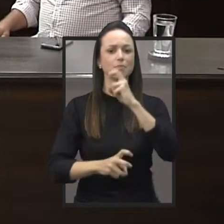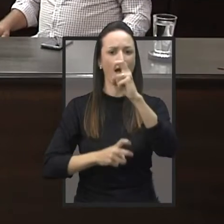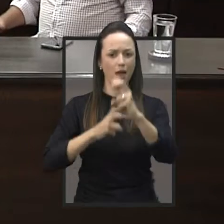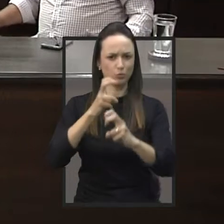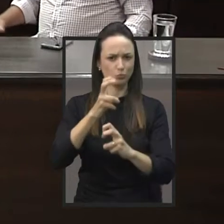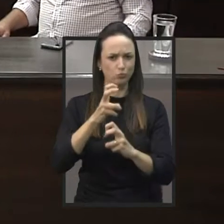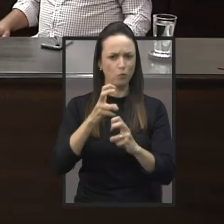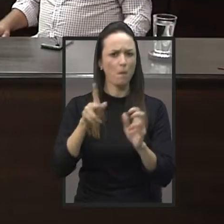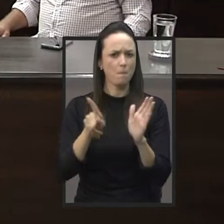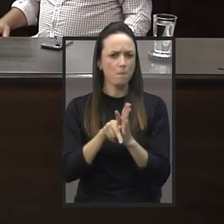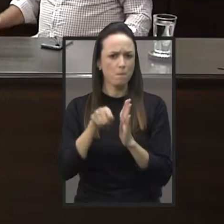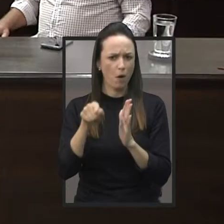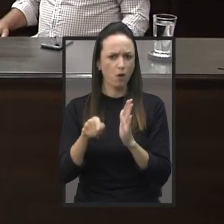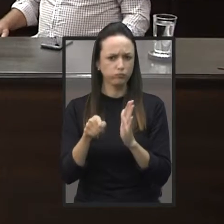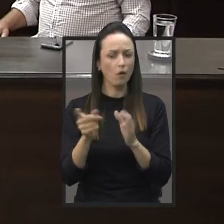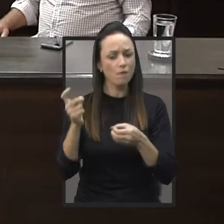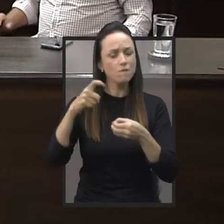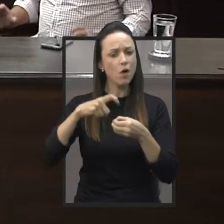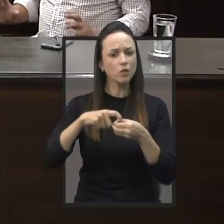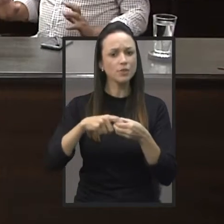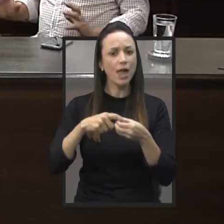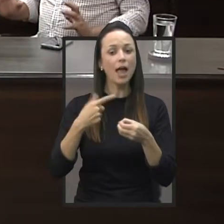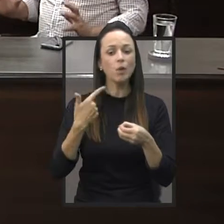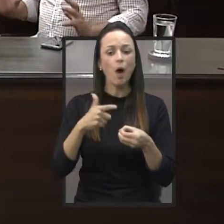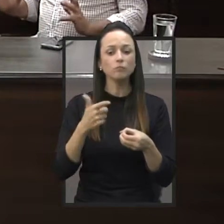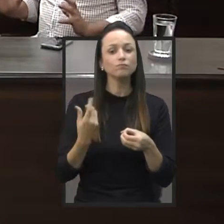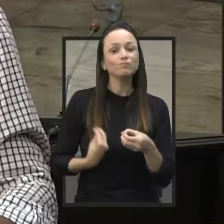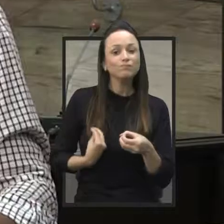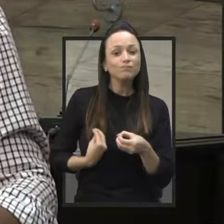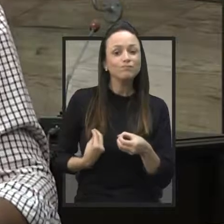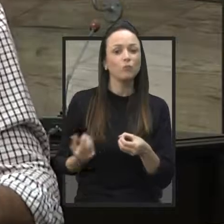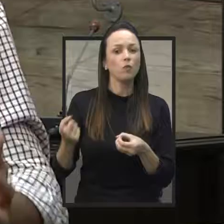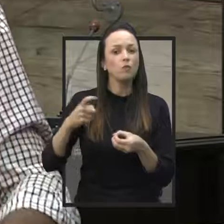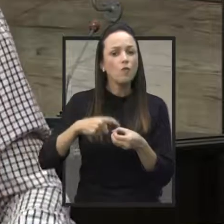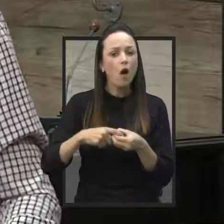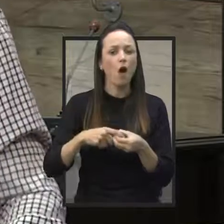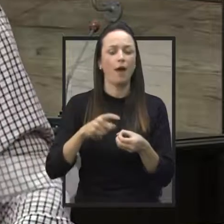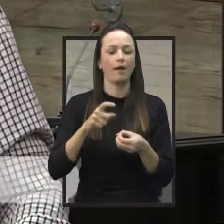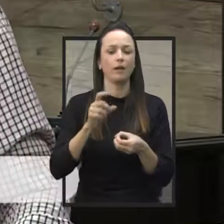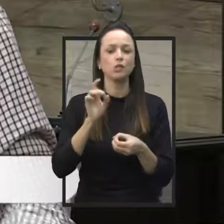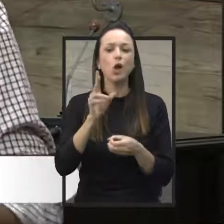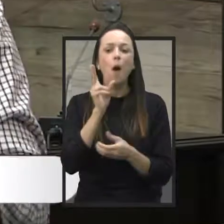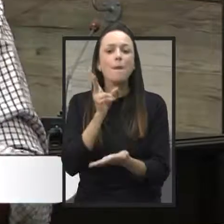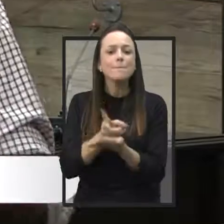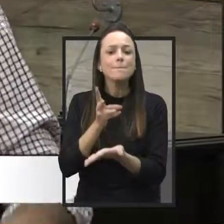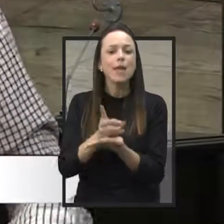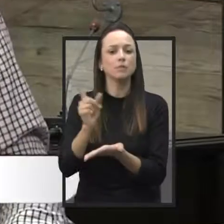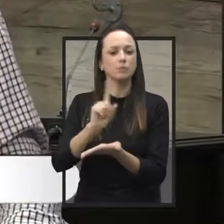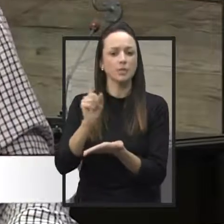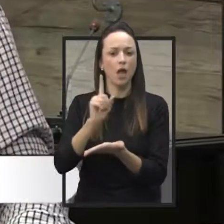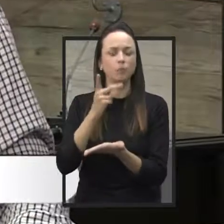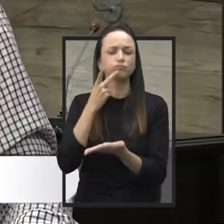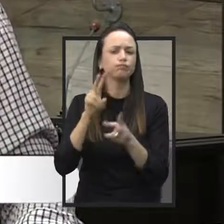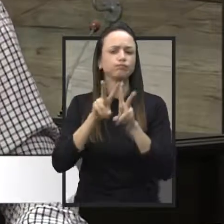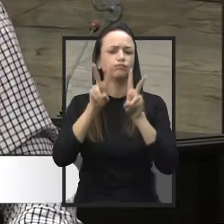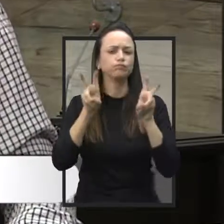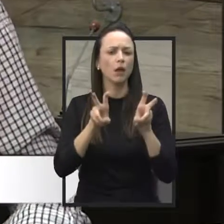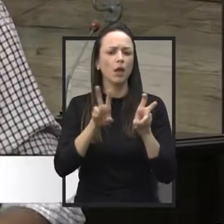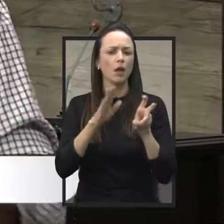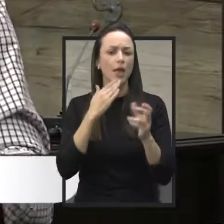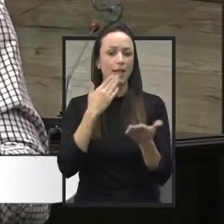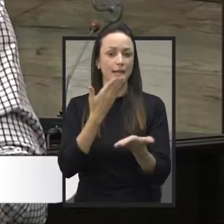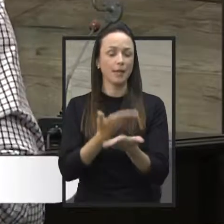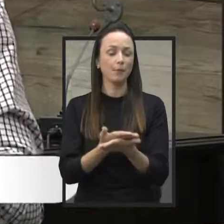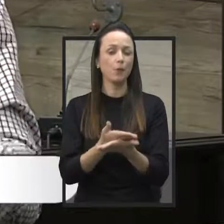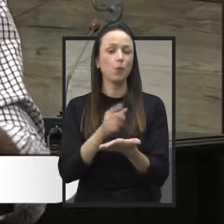voltasse a funcionar, ativa, não apenas aquele tipo de atividade. O termo que nós usamos no requerimento